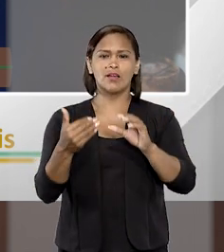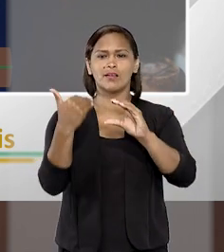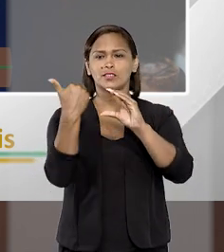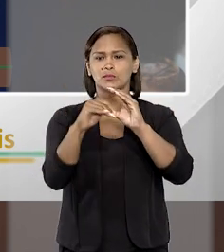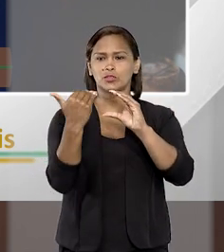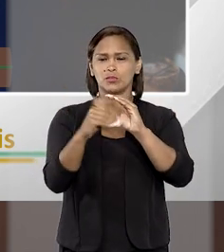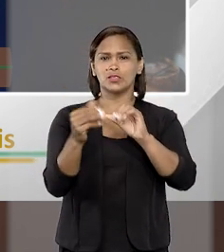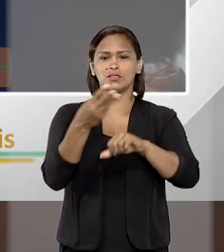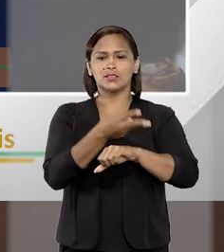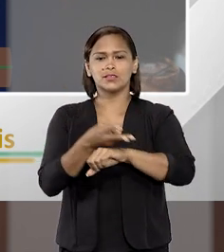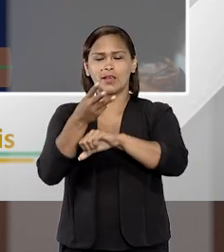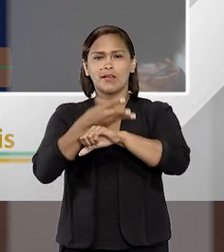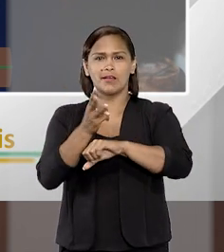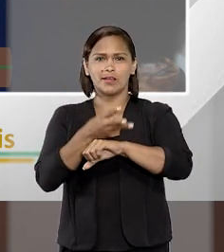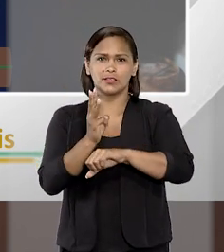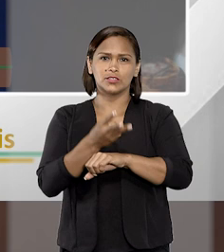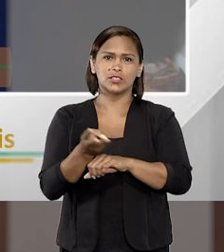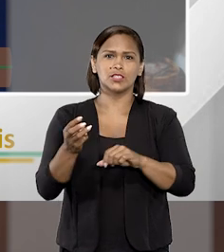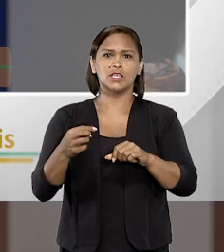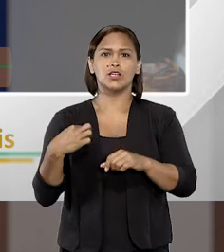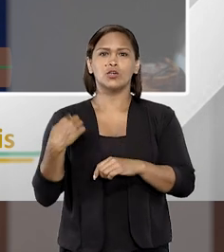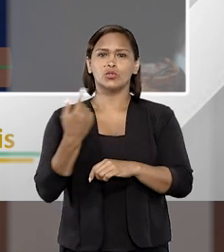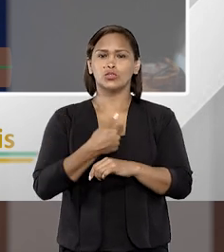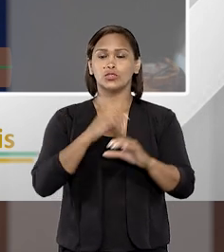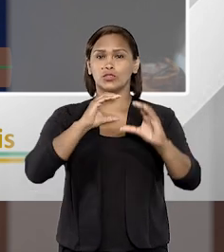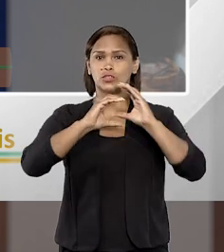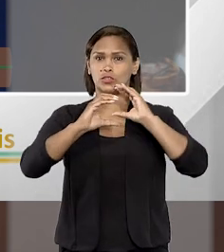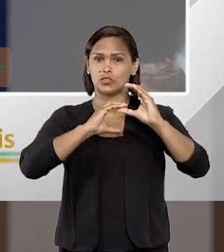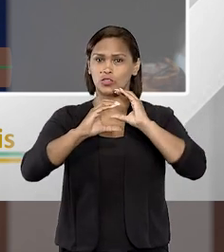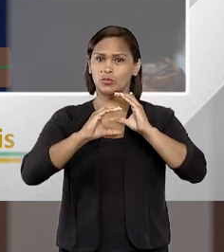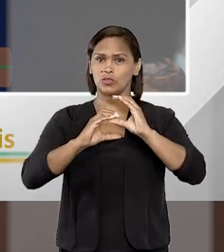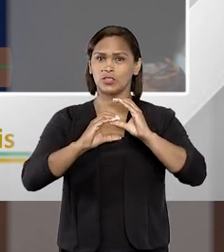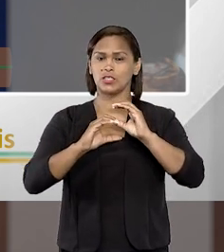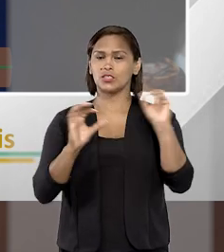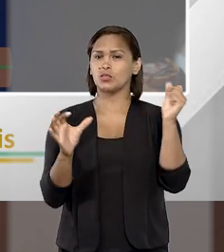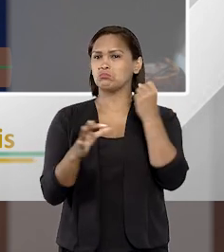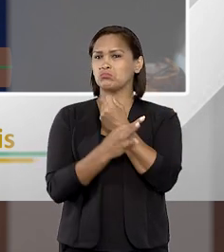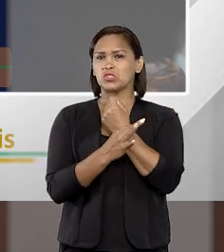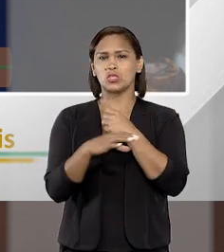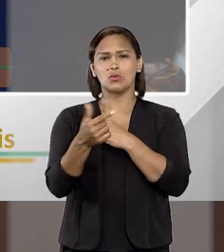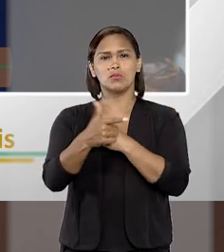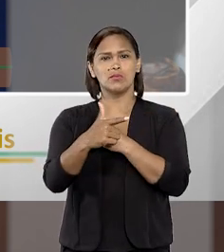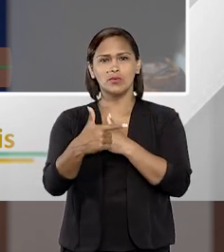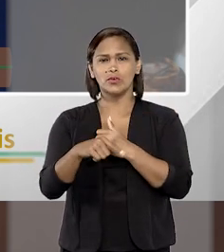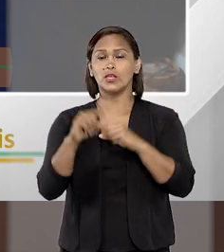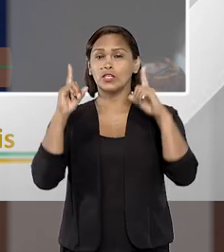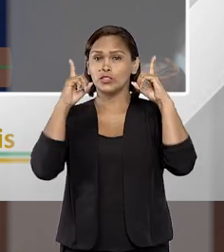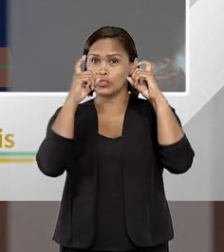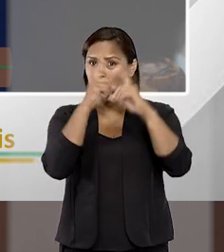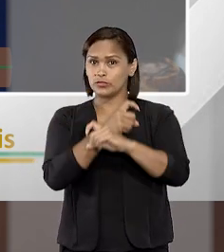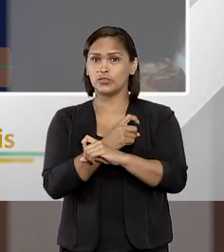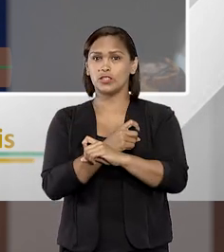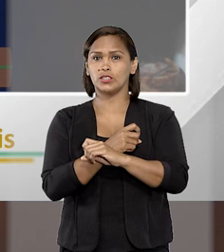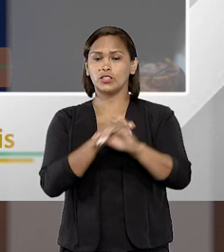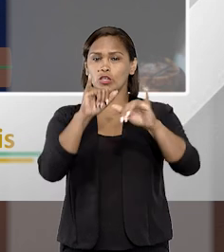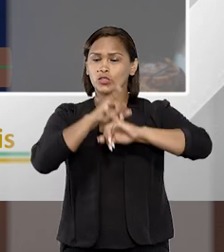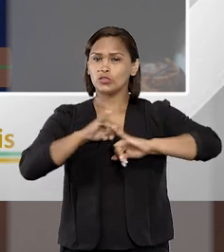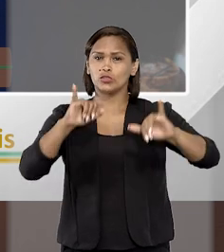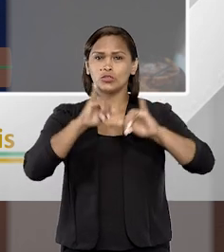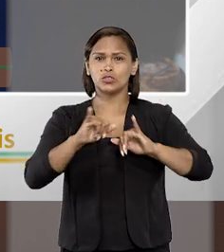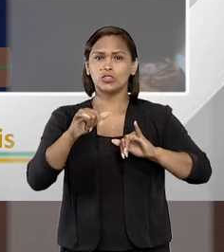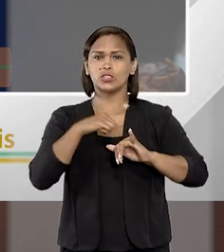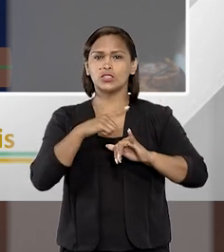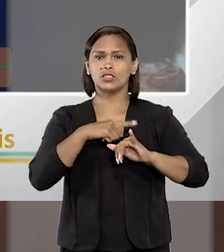mensagens que trocamos os nossos meios de comunicação não são mais seguros nós temos notícias